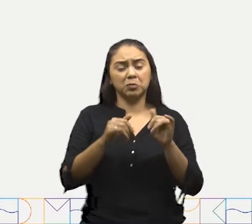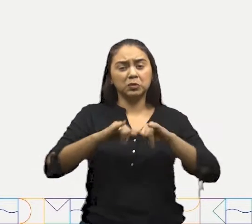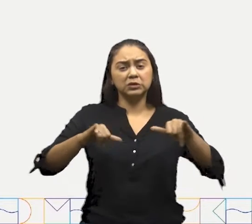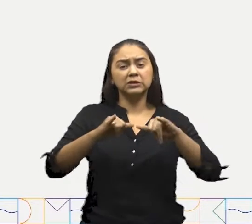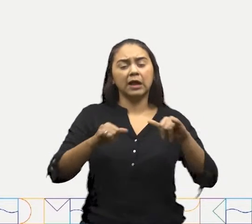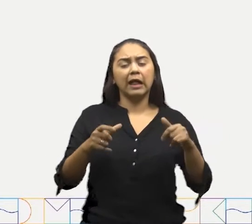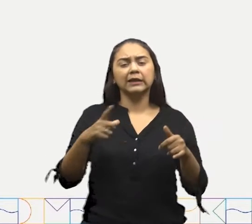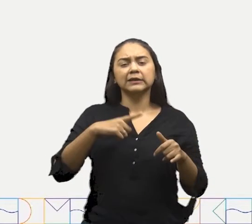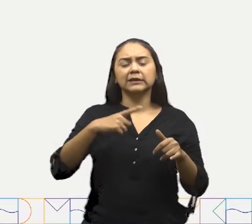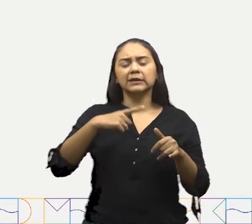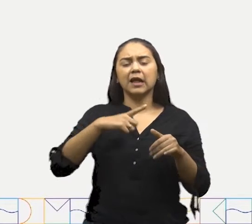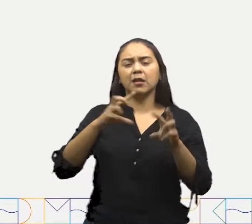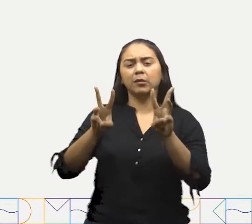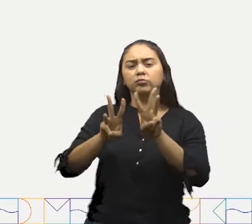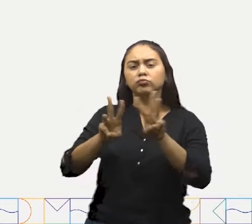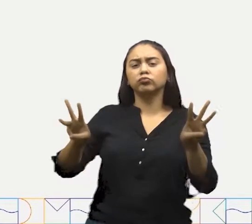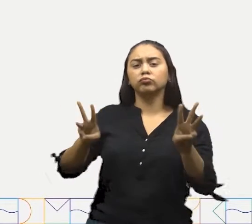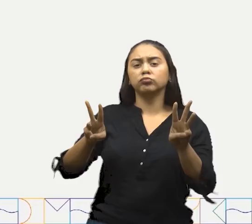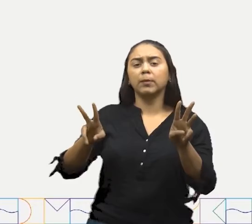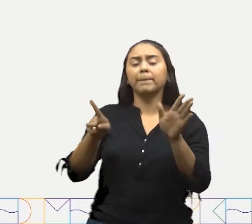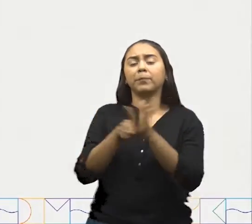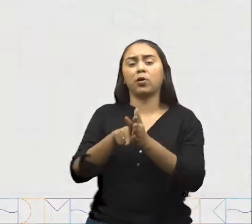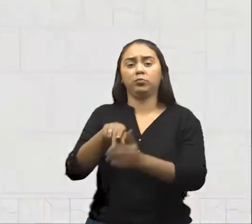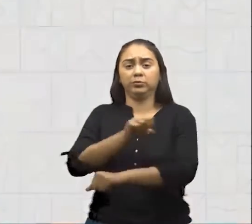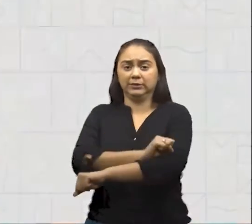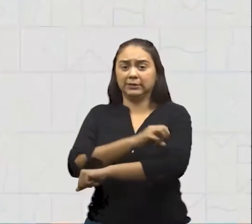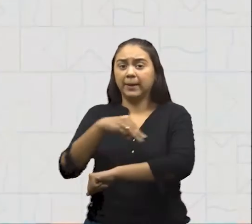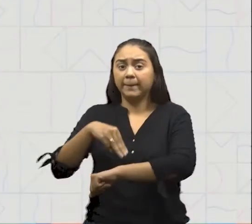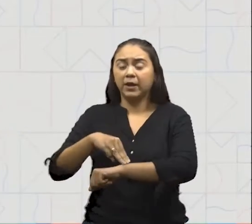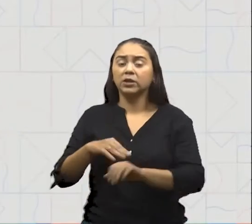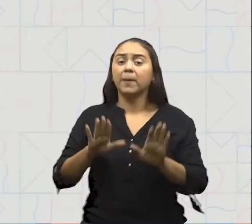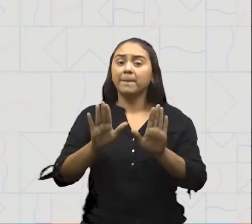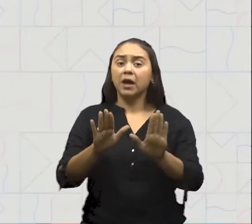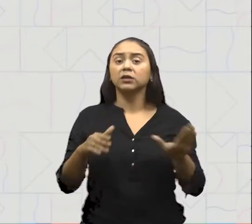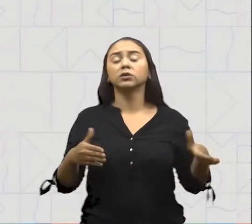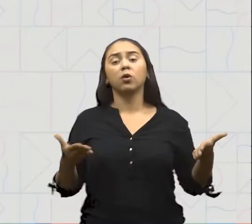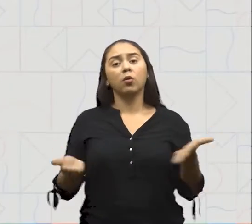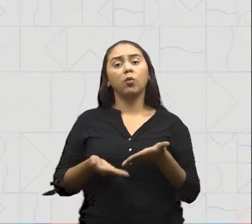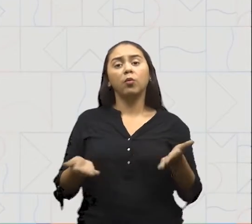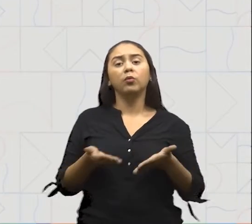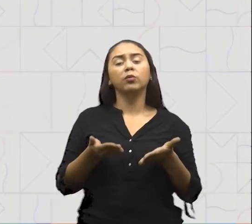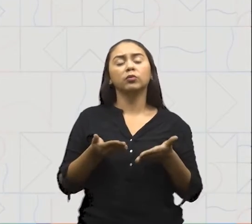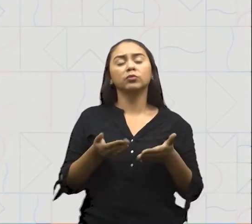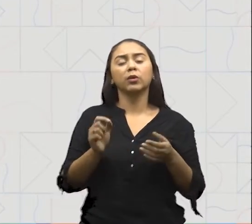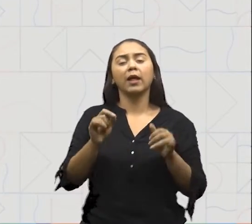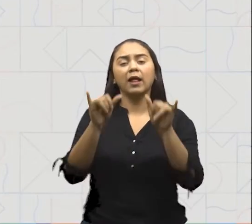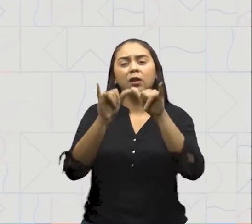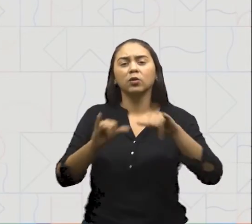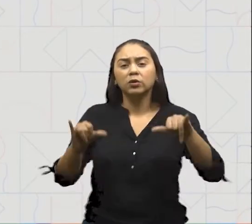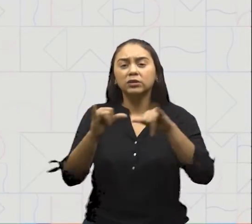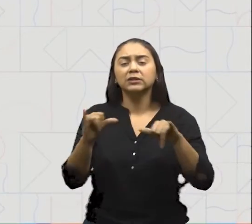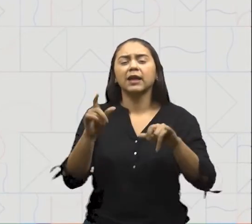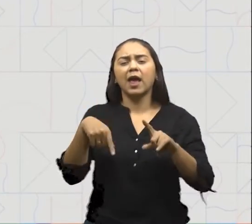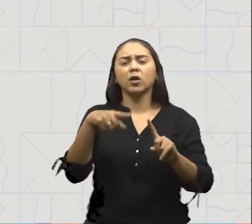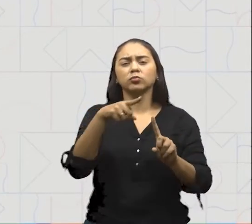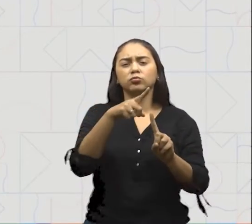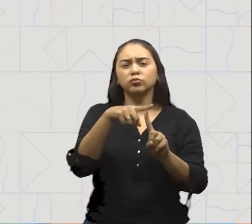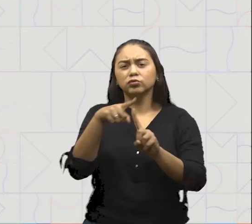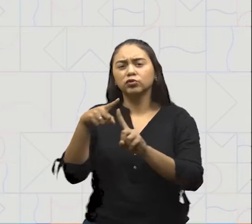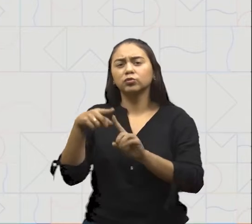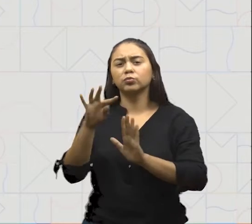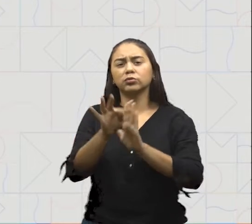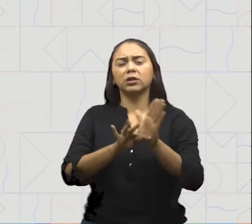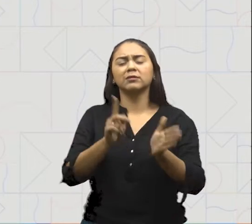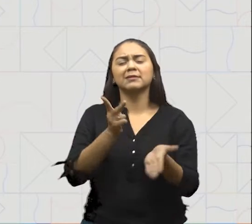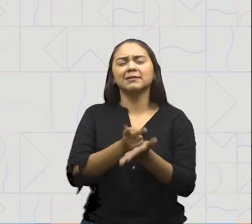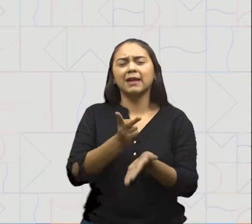está disponível no site da CEMED Manaus. Portanto, notícia é um tipo de texto que está sempre